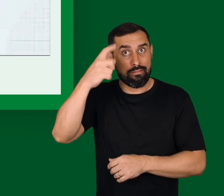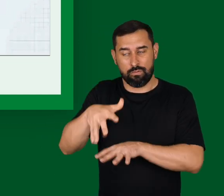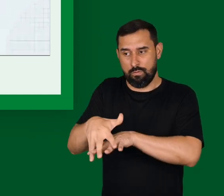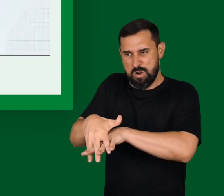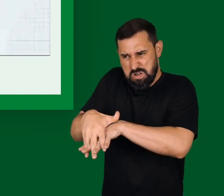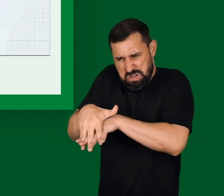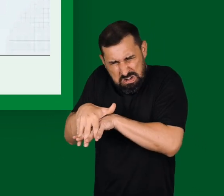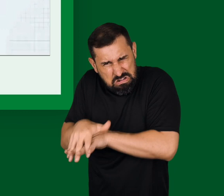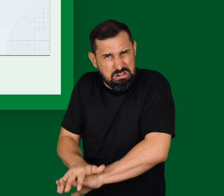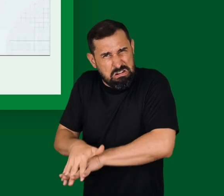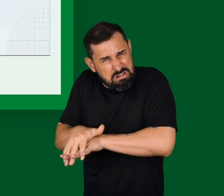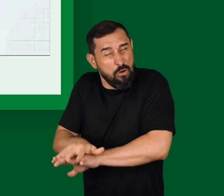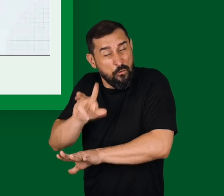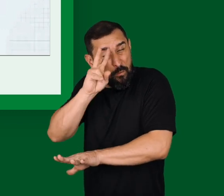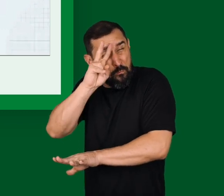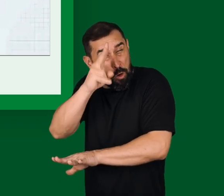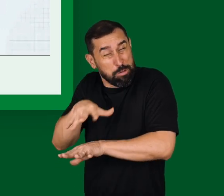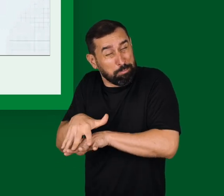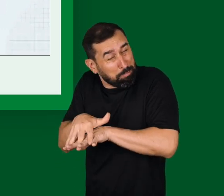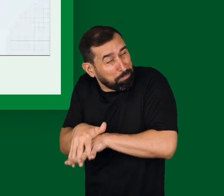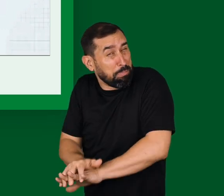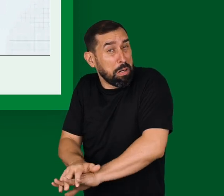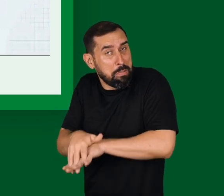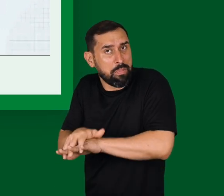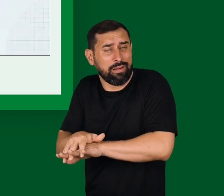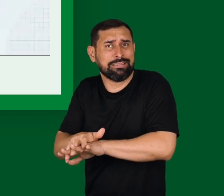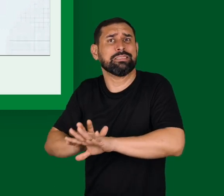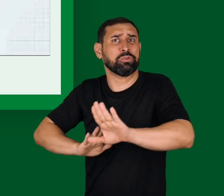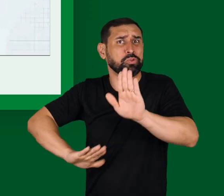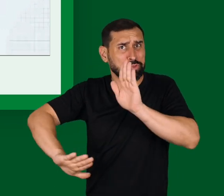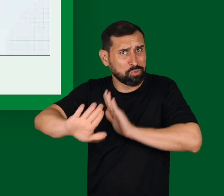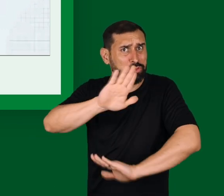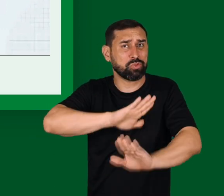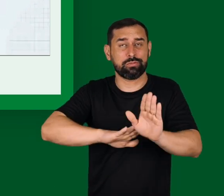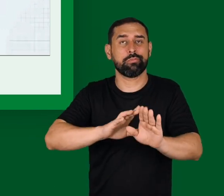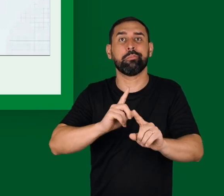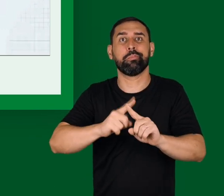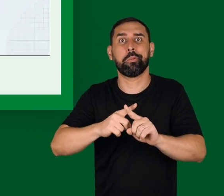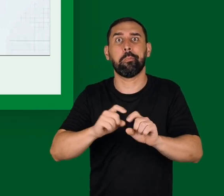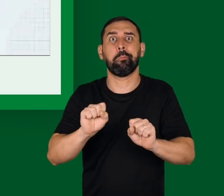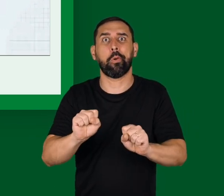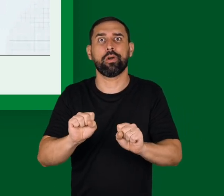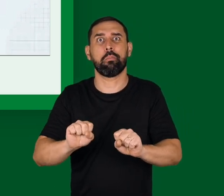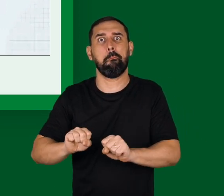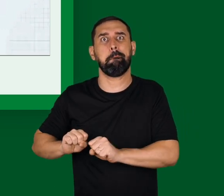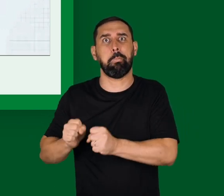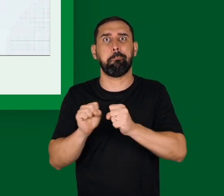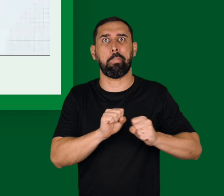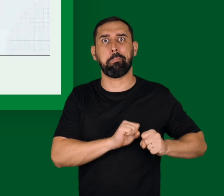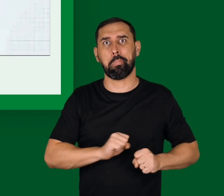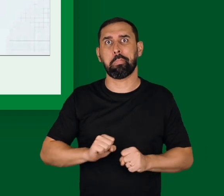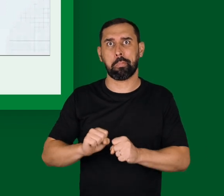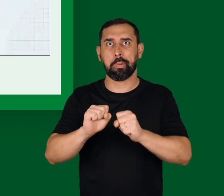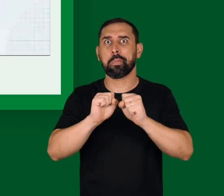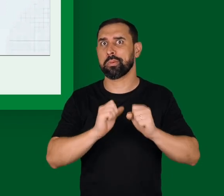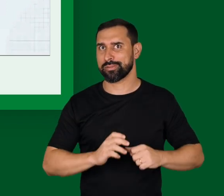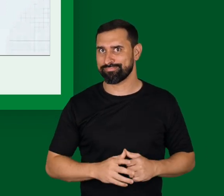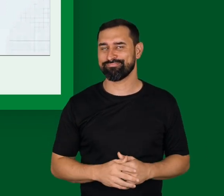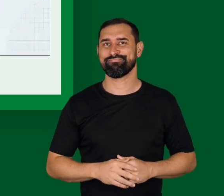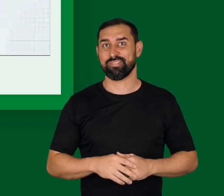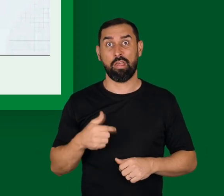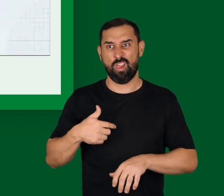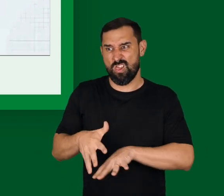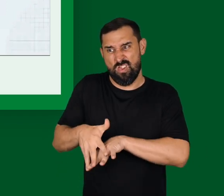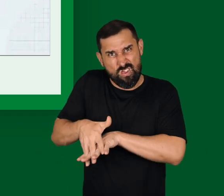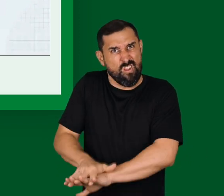uma força tão grande dentro dessa massagem, né, na força de massagem para essas crianças,